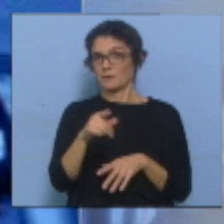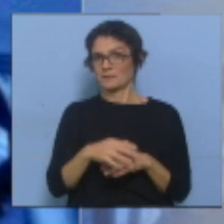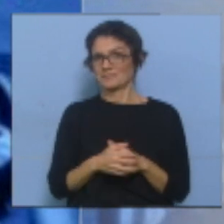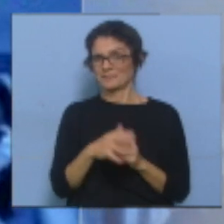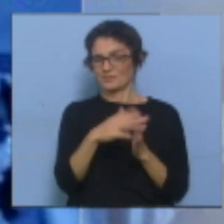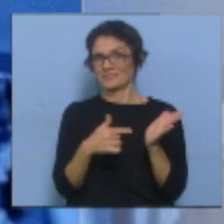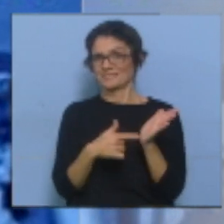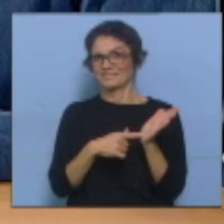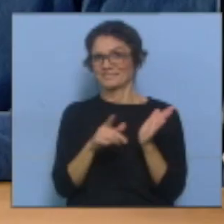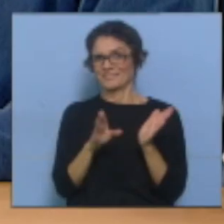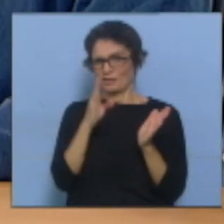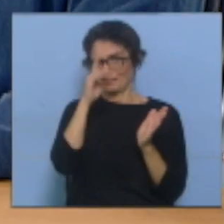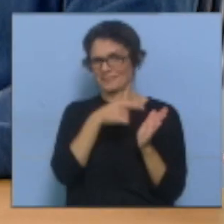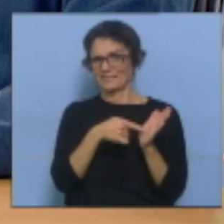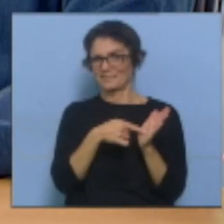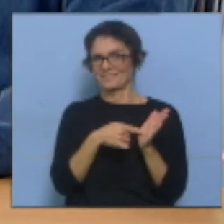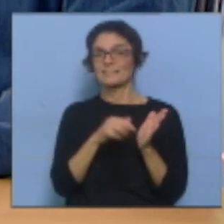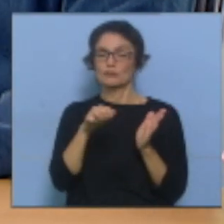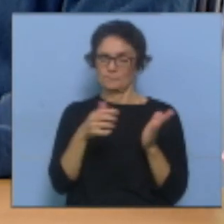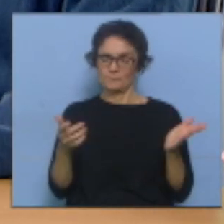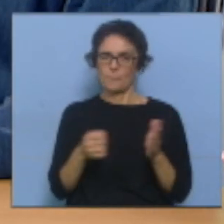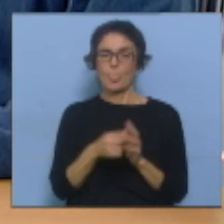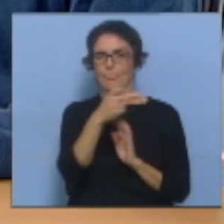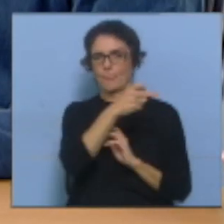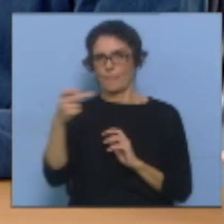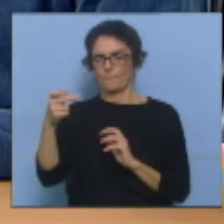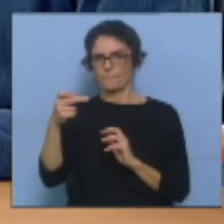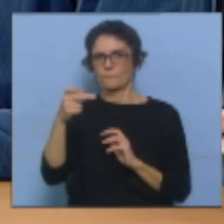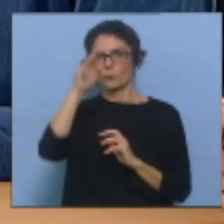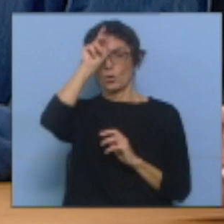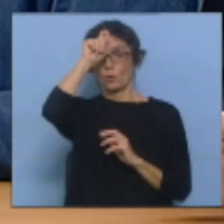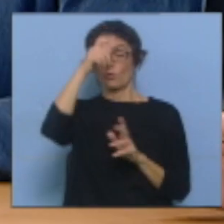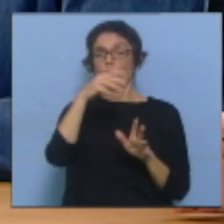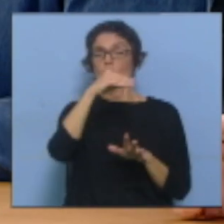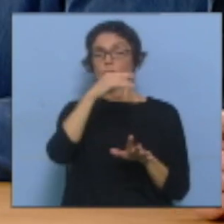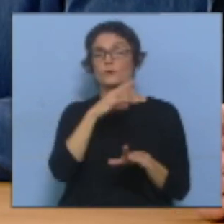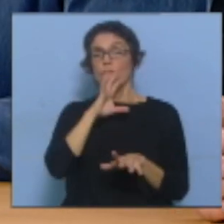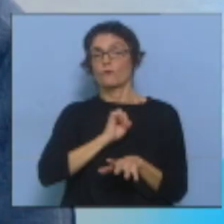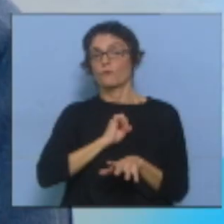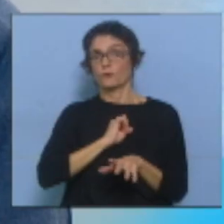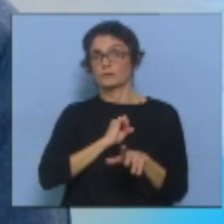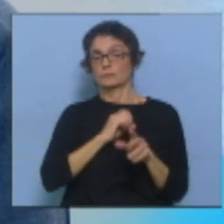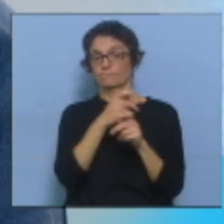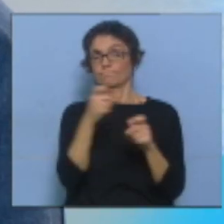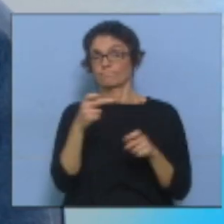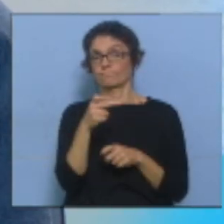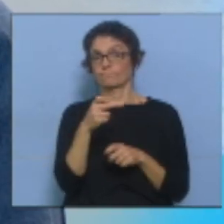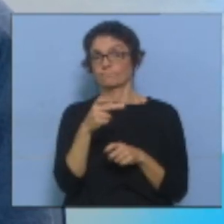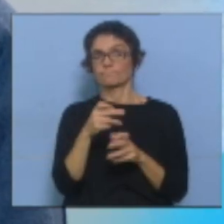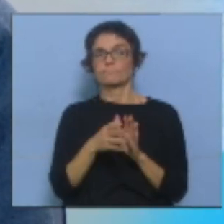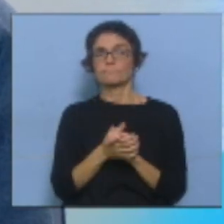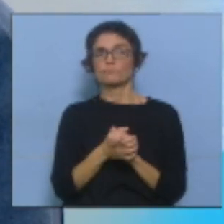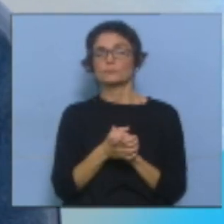passamos por ele. Sim, podia começar se calhar por aquela frase do Egito chamei o meu filho, porque também isso é muito marcante, não é? Do Egito chamei o meu